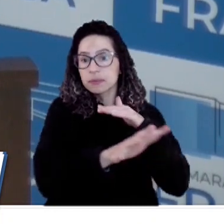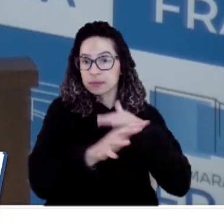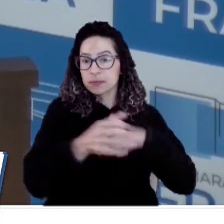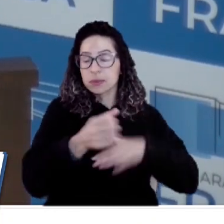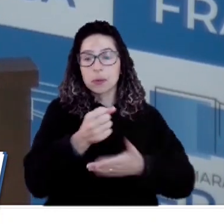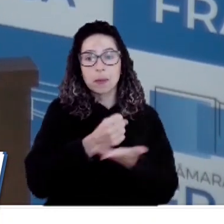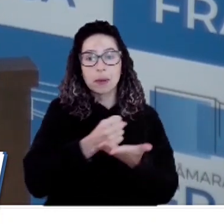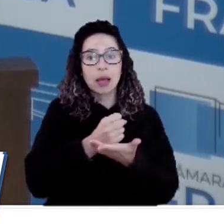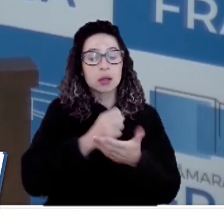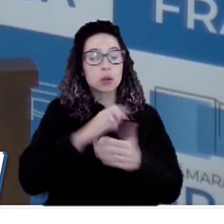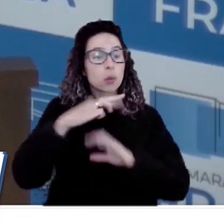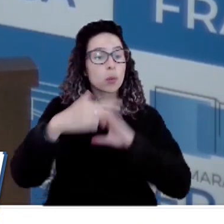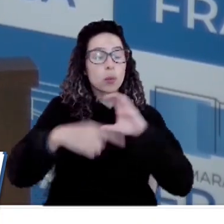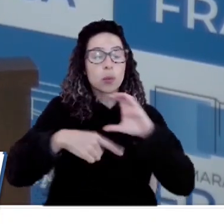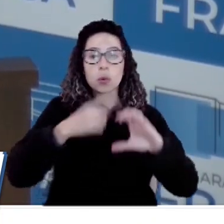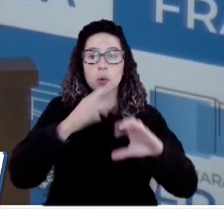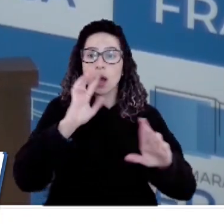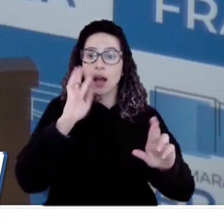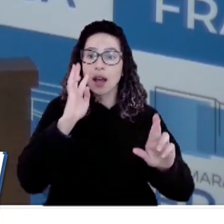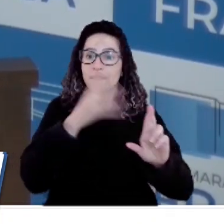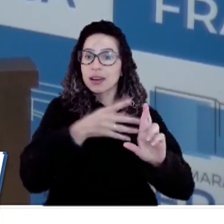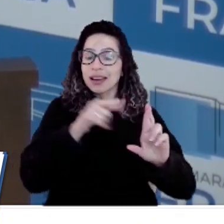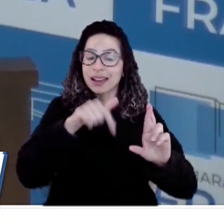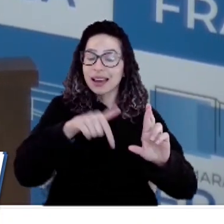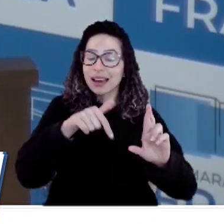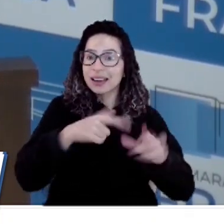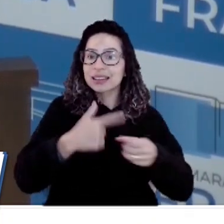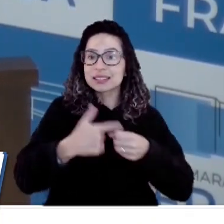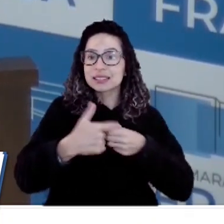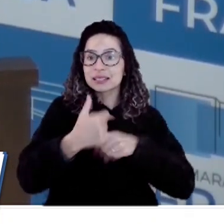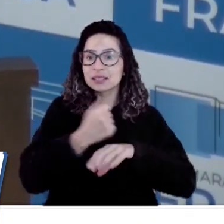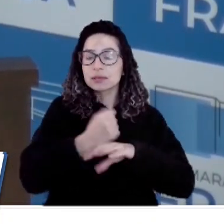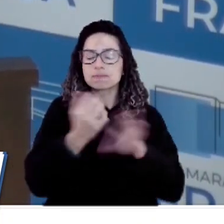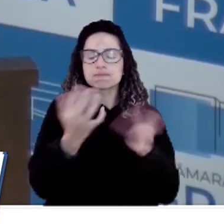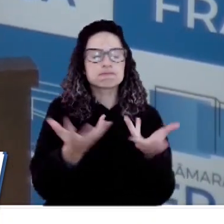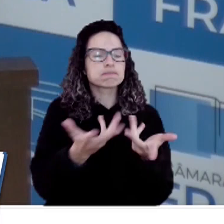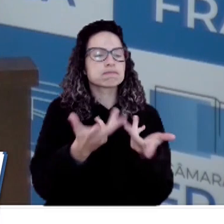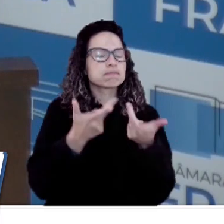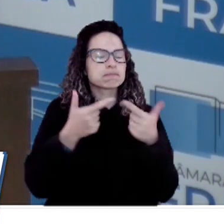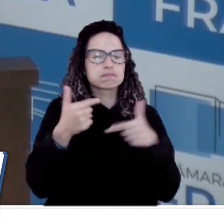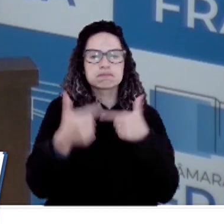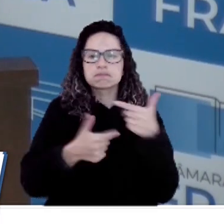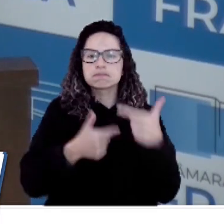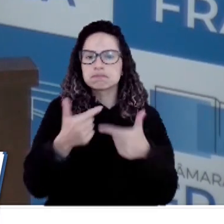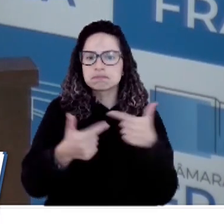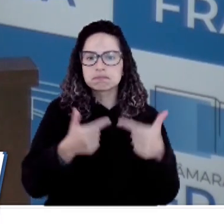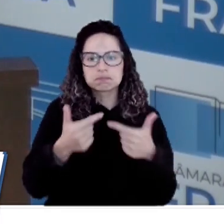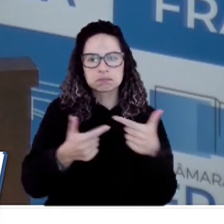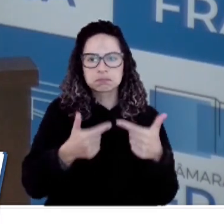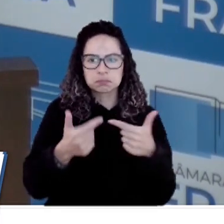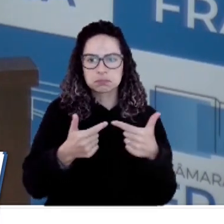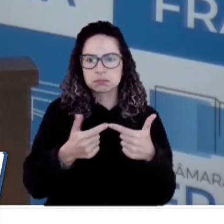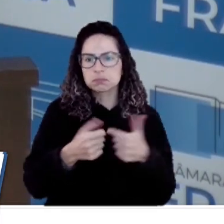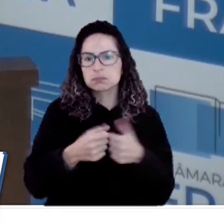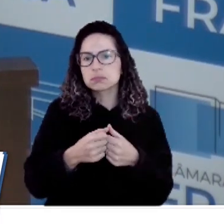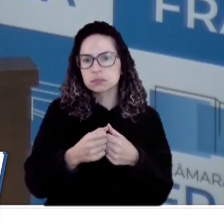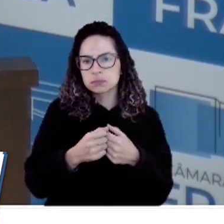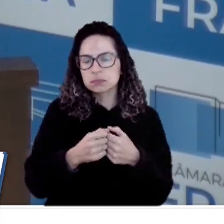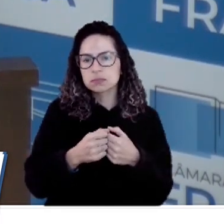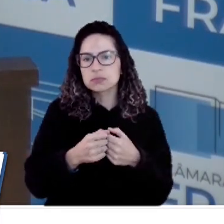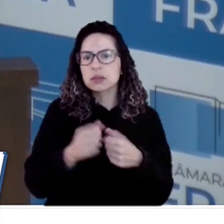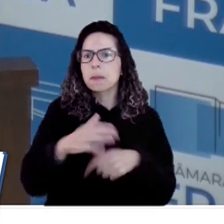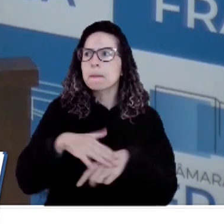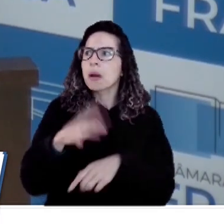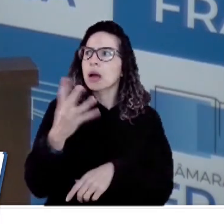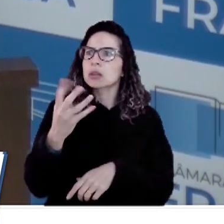na nossa cidade, tem um trabalho de excelência, que por mais de 40 anos que